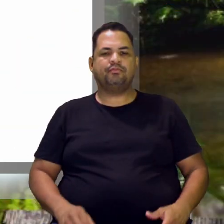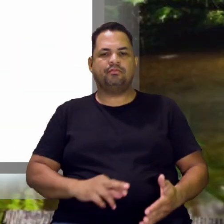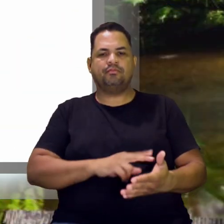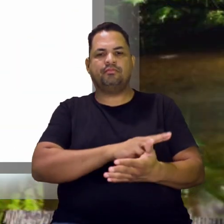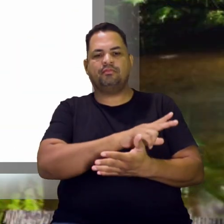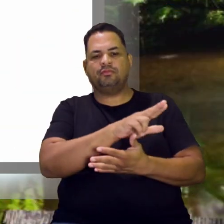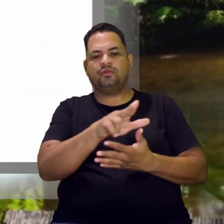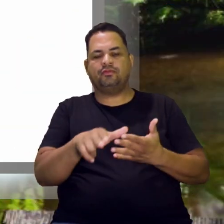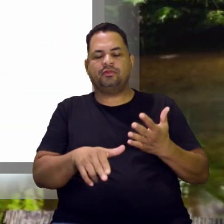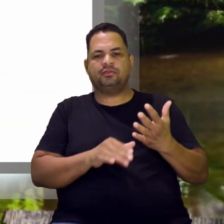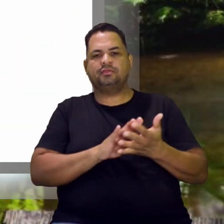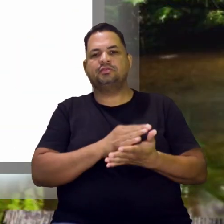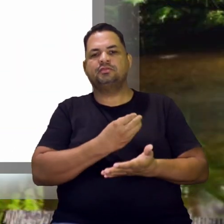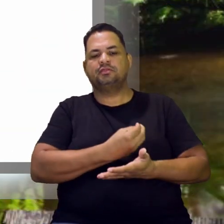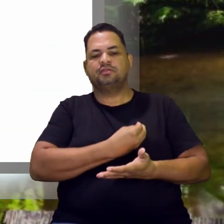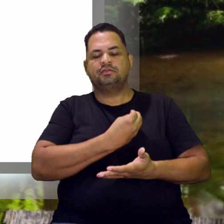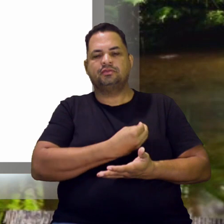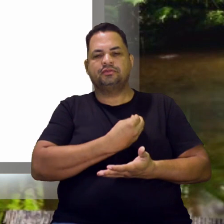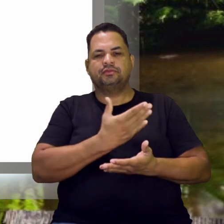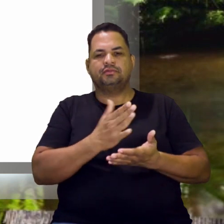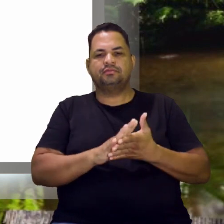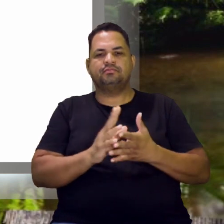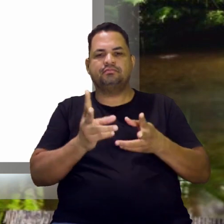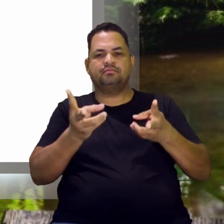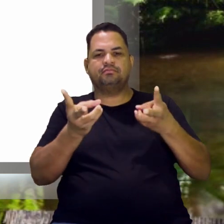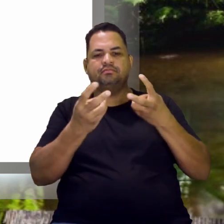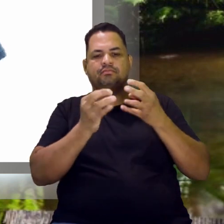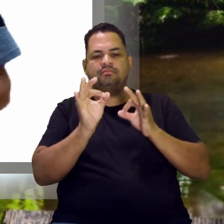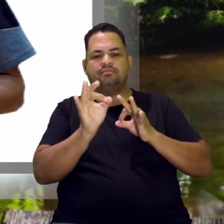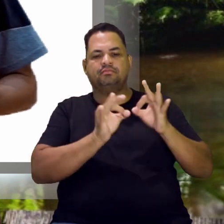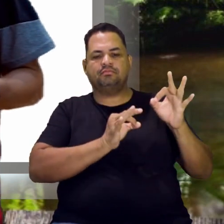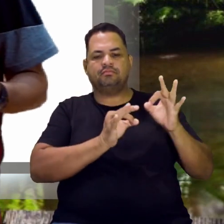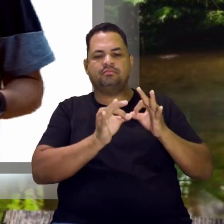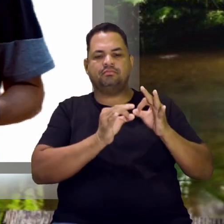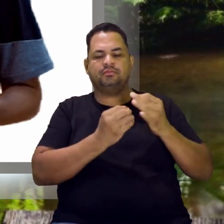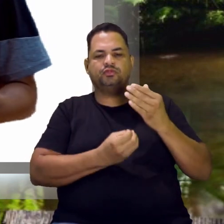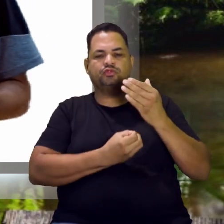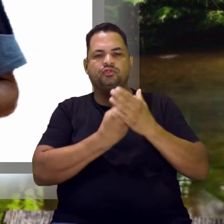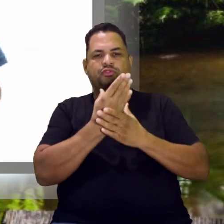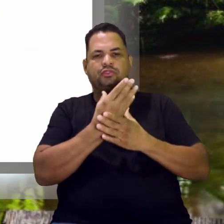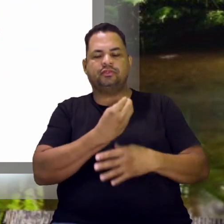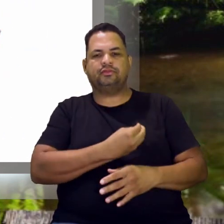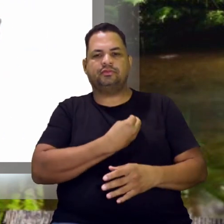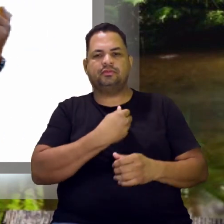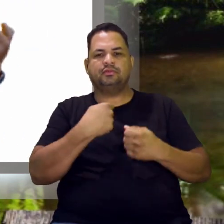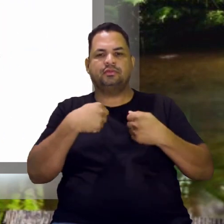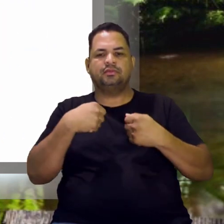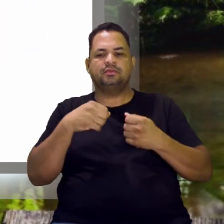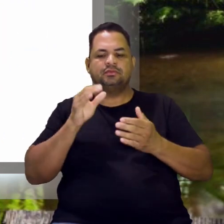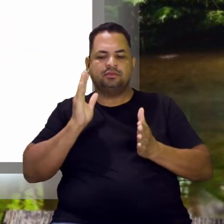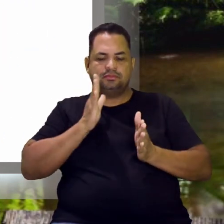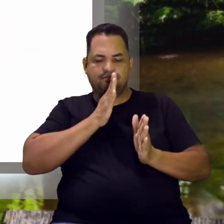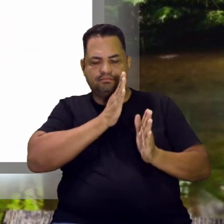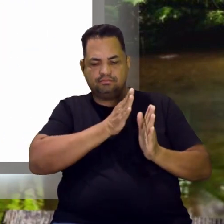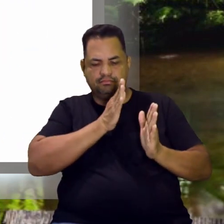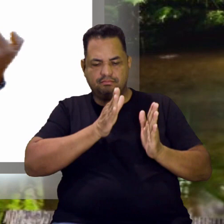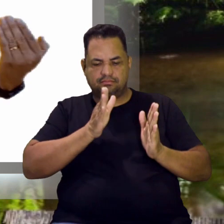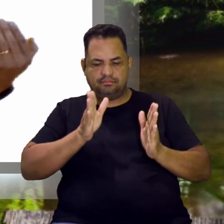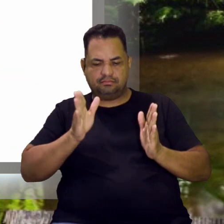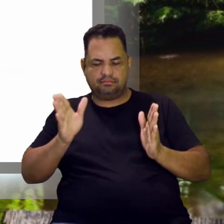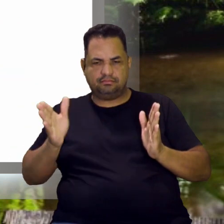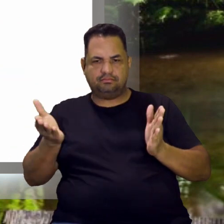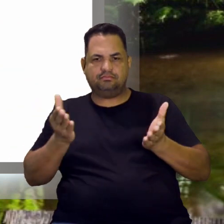Diversidade aí dos seres vivos, né? Percebemos aí que para se formar uma vida é necessário algumas etapas que são